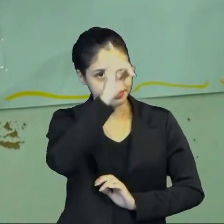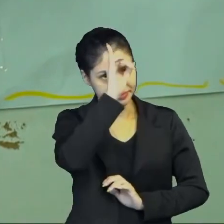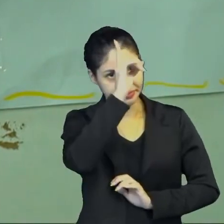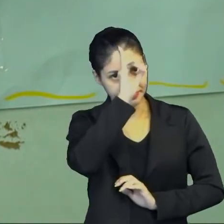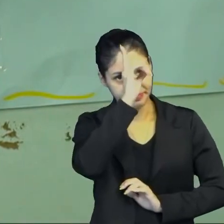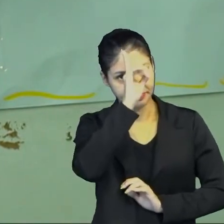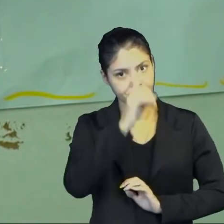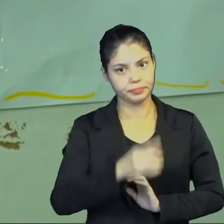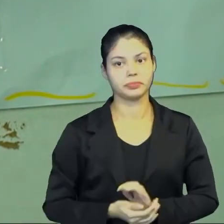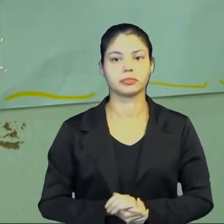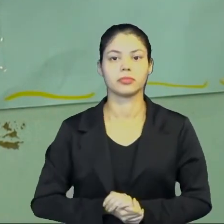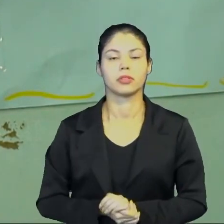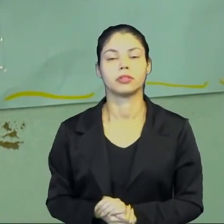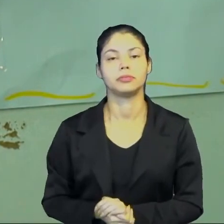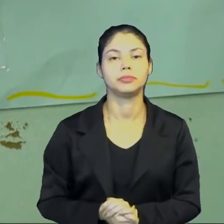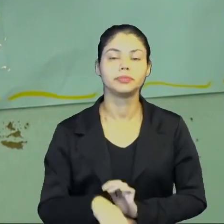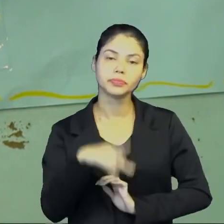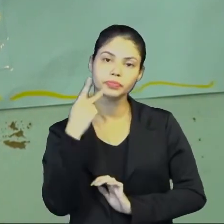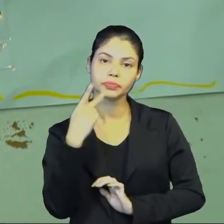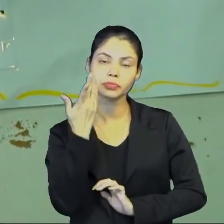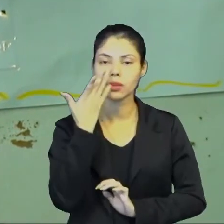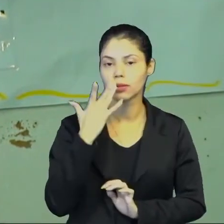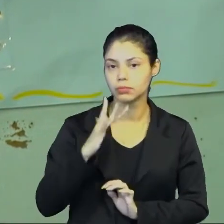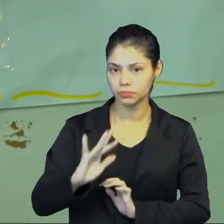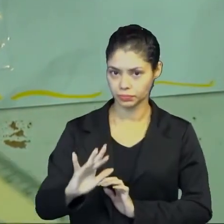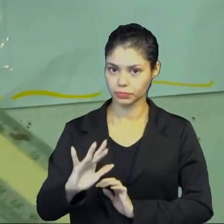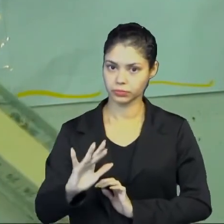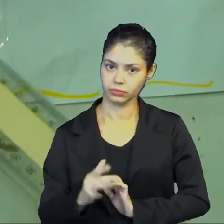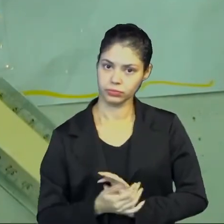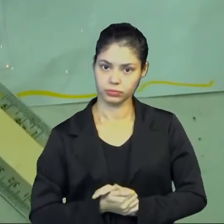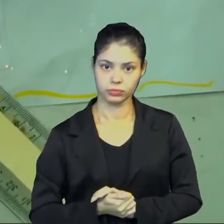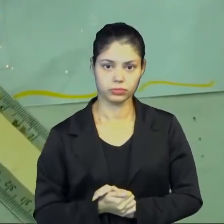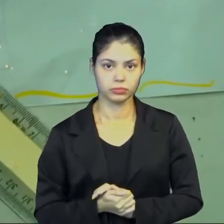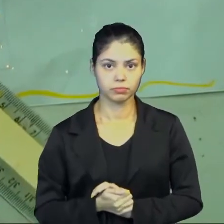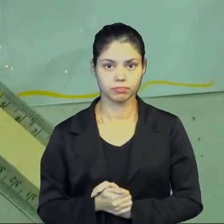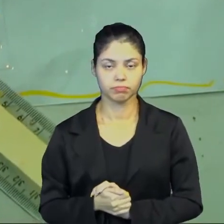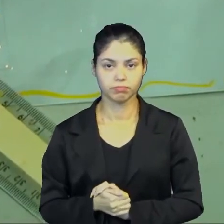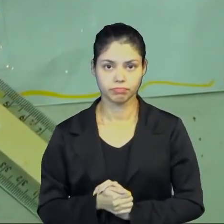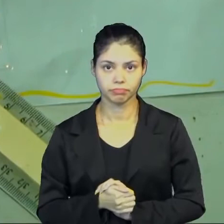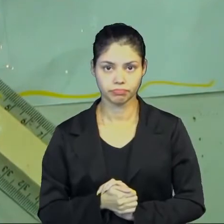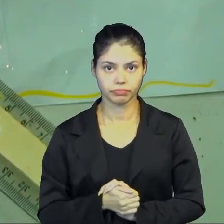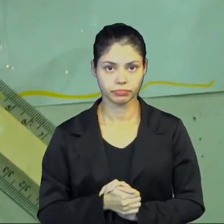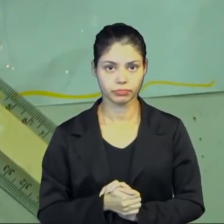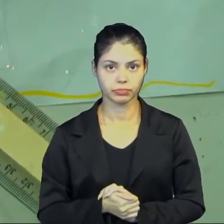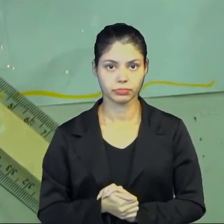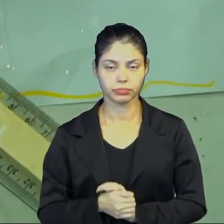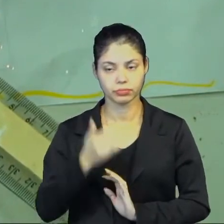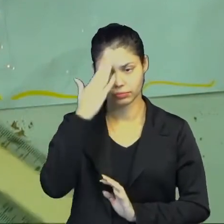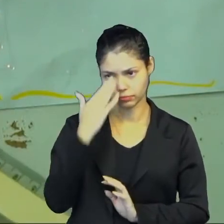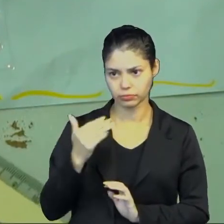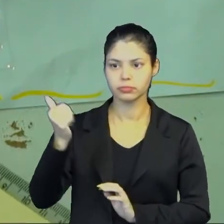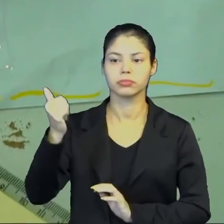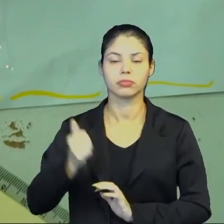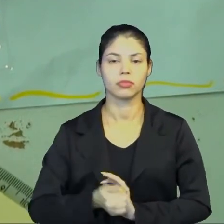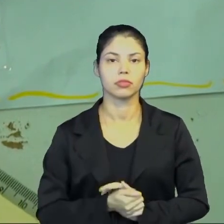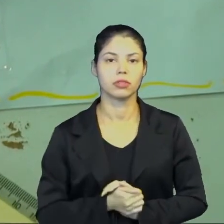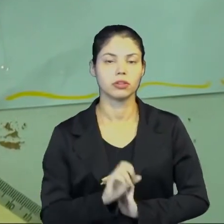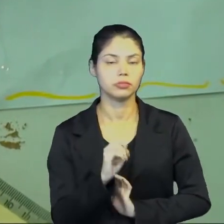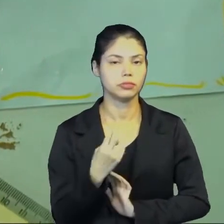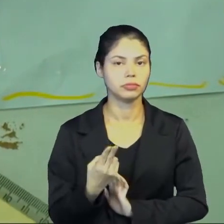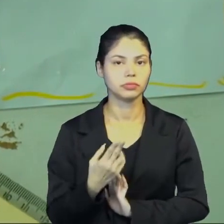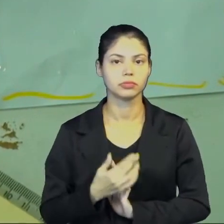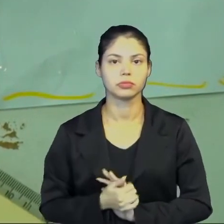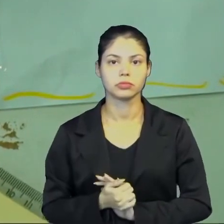adulto, fala sobre criança, se refere a sabedoria ou